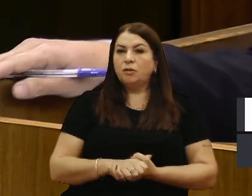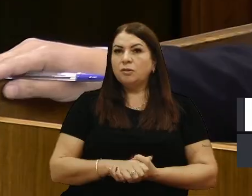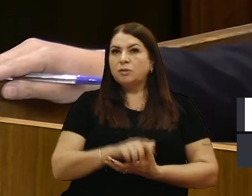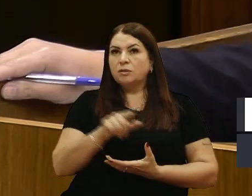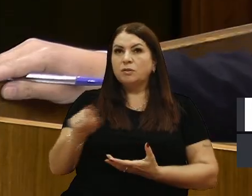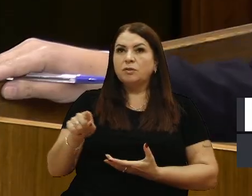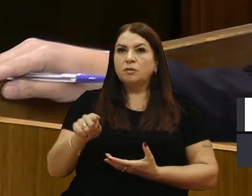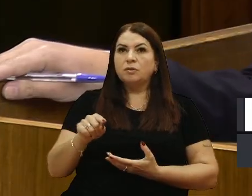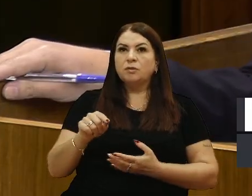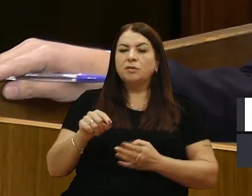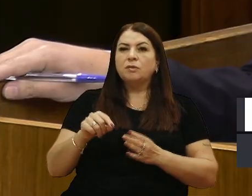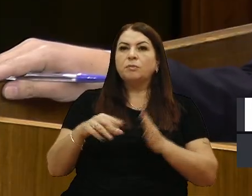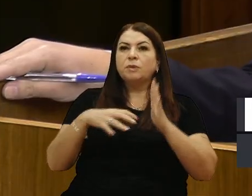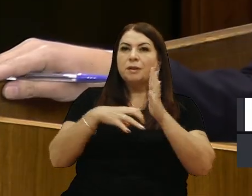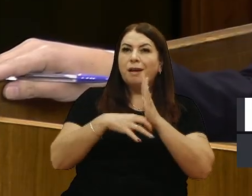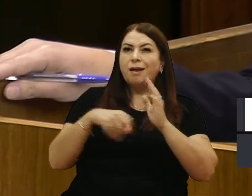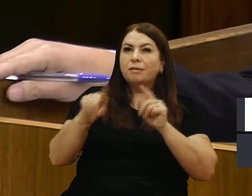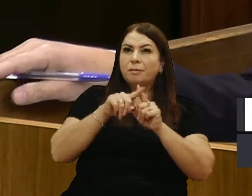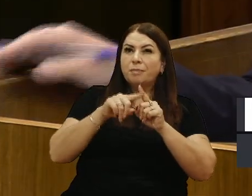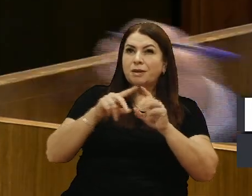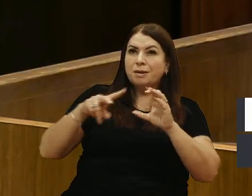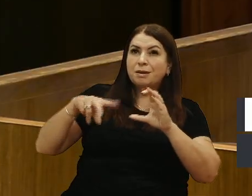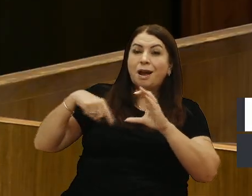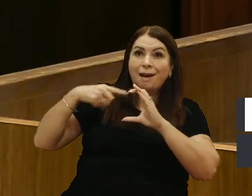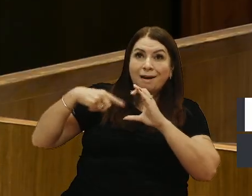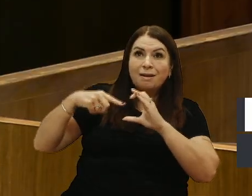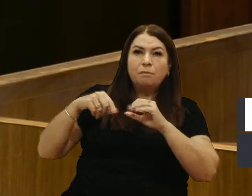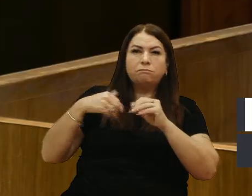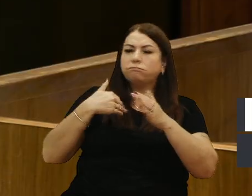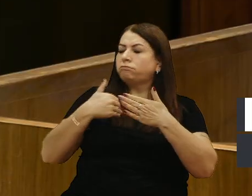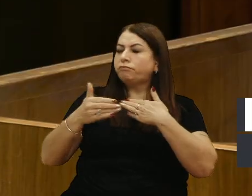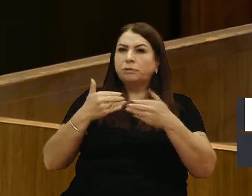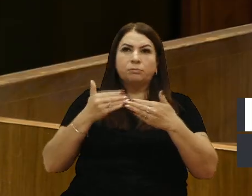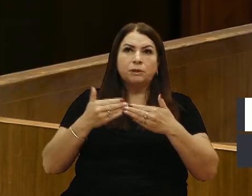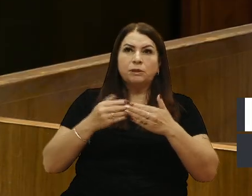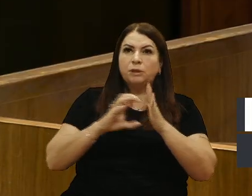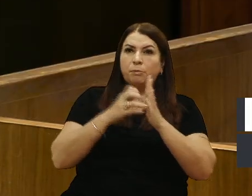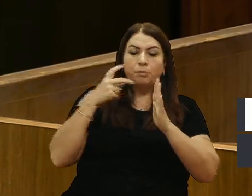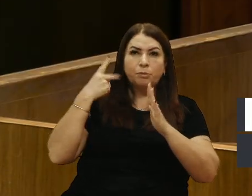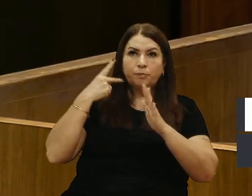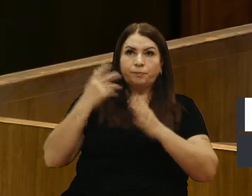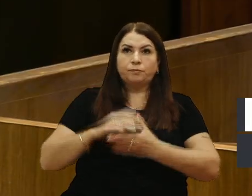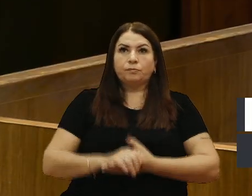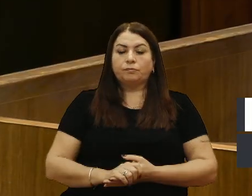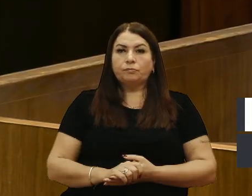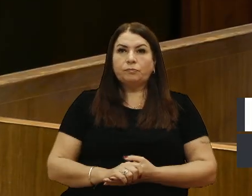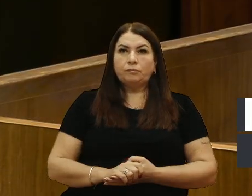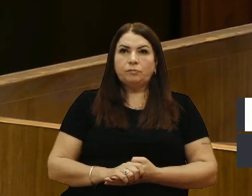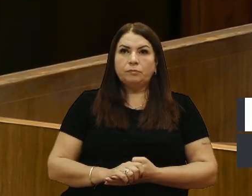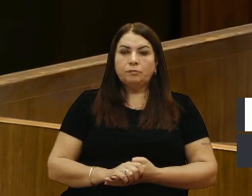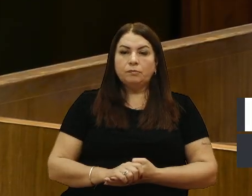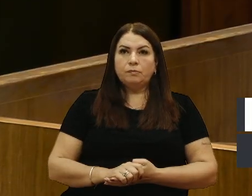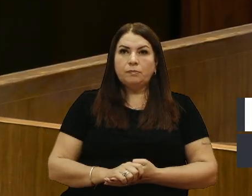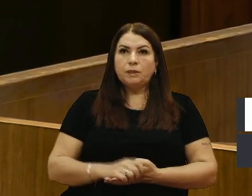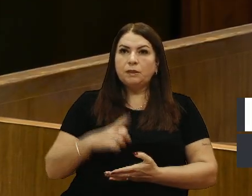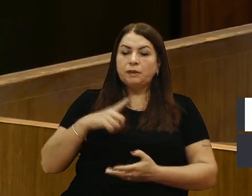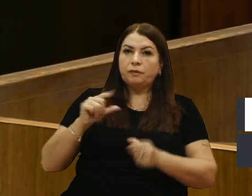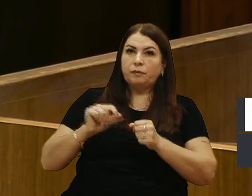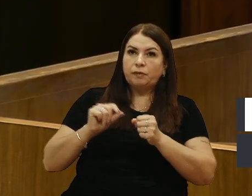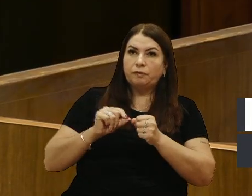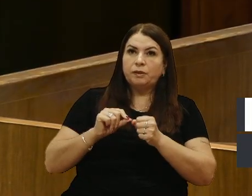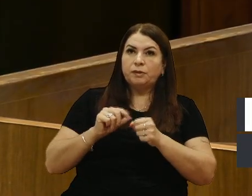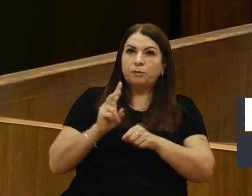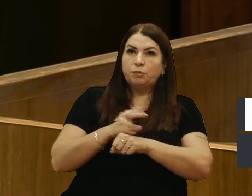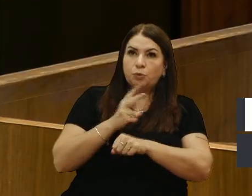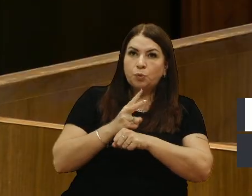tanto no Senado Federal como na Câmara Federal, independentemente de partidos, têm feito esta